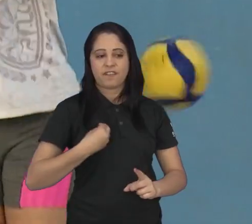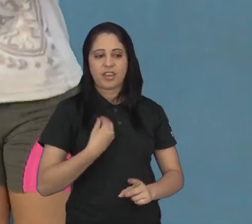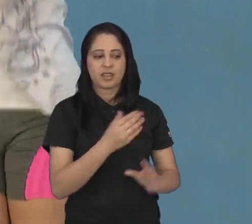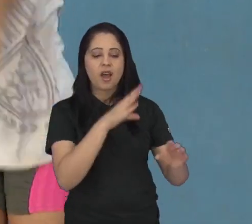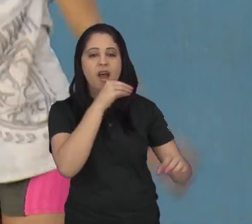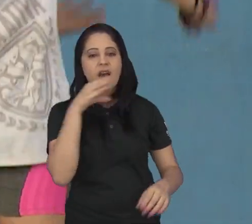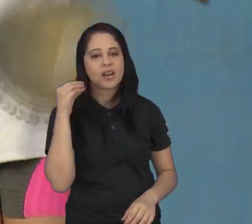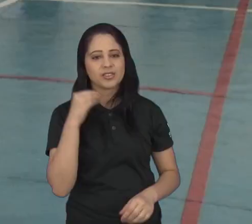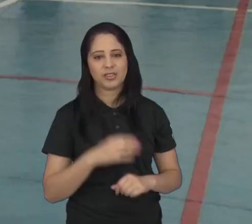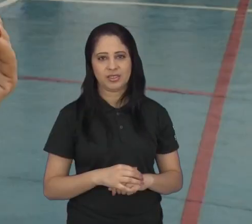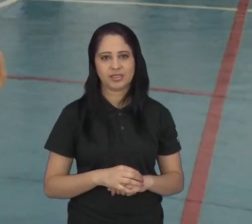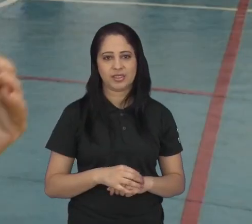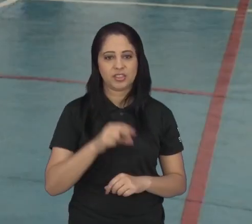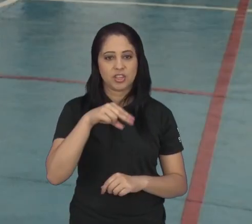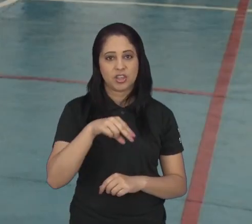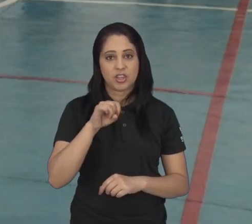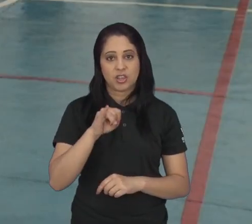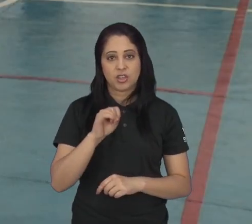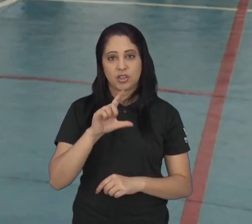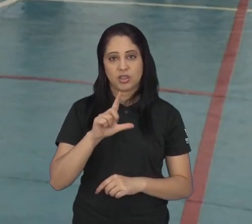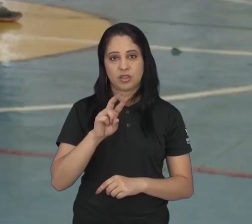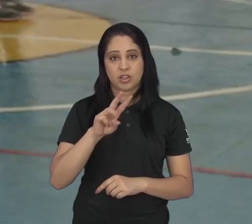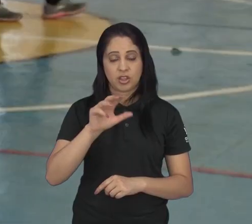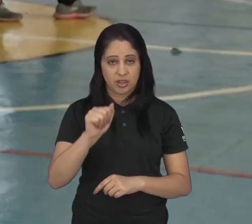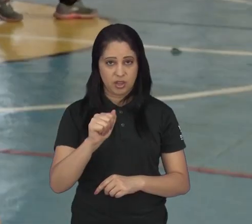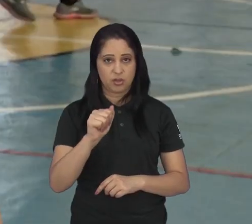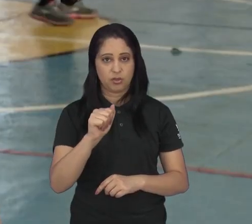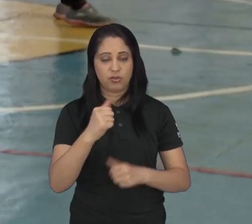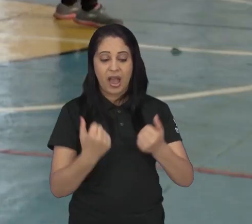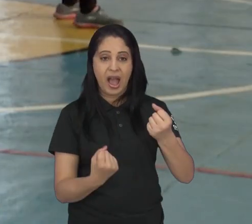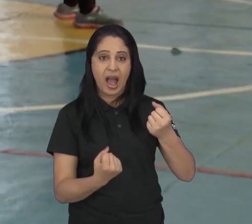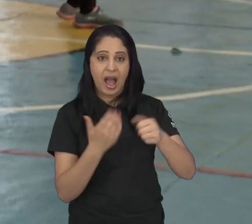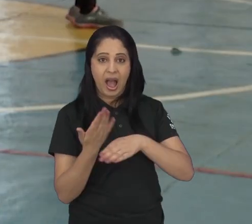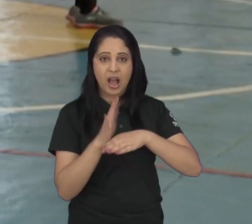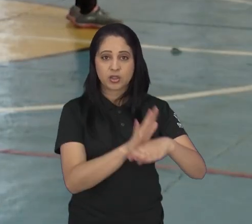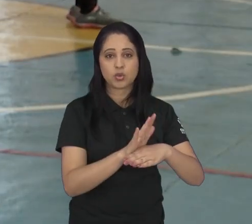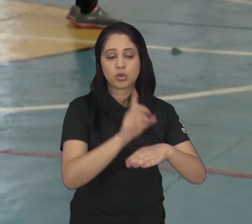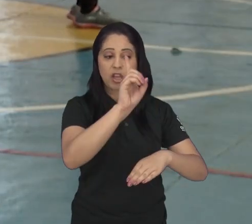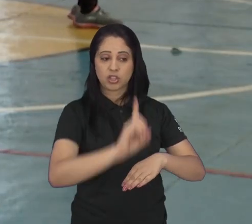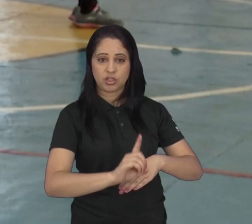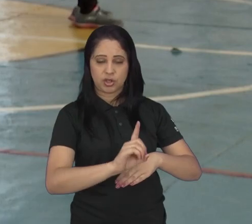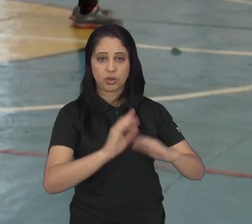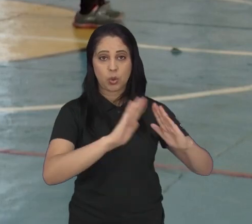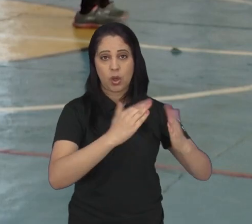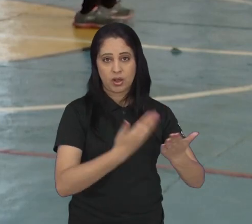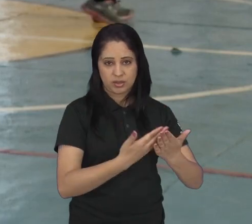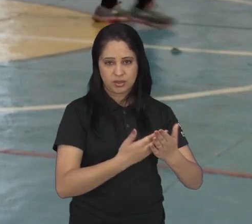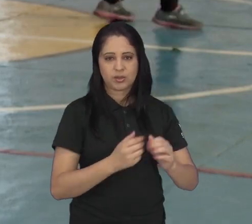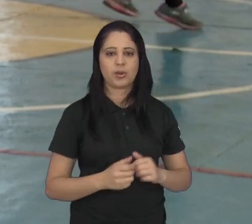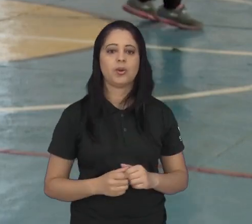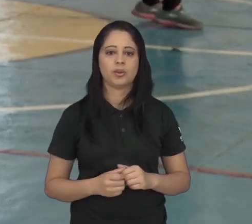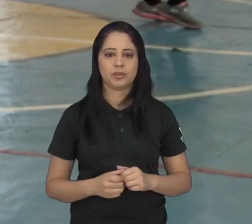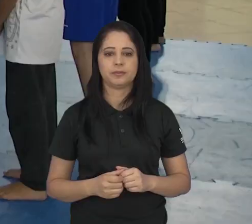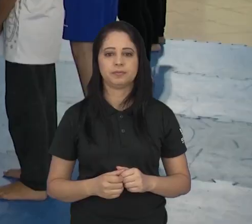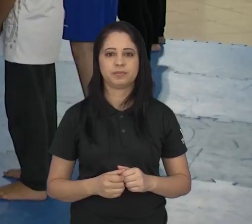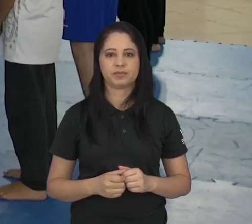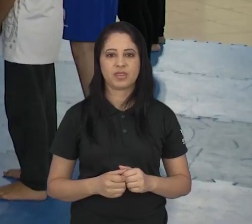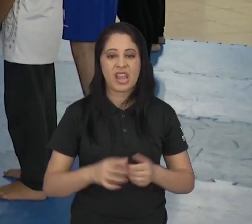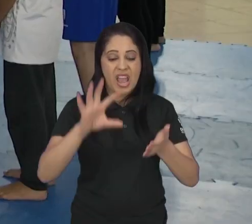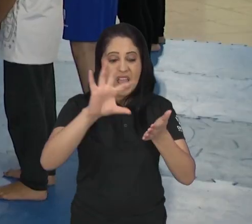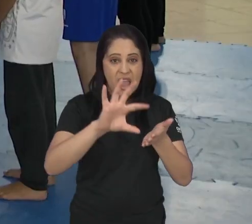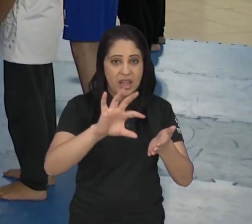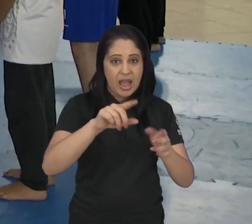vida desses adolescentes é o que garante a Nilva assistente de direção da escola os platais de acordo com ela